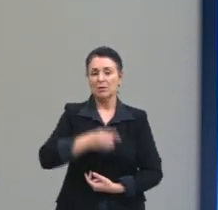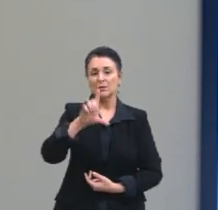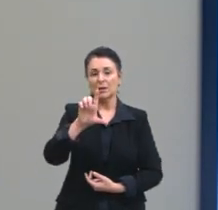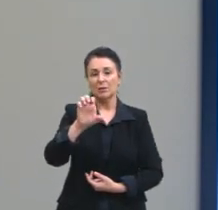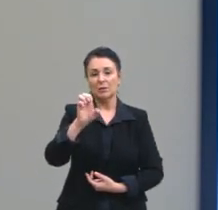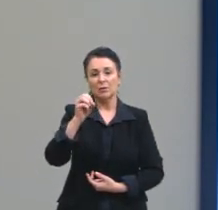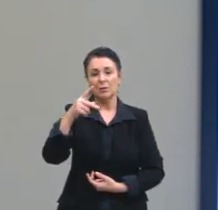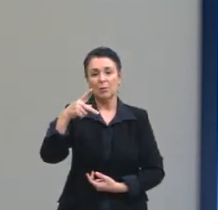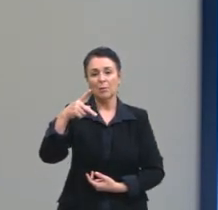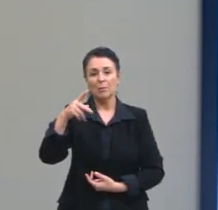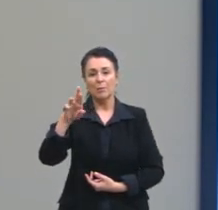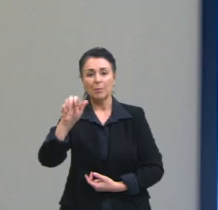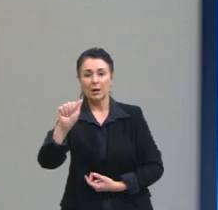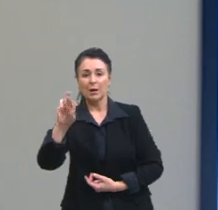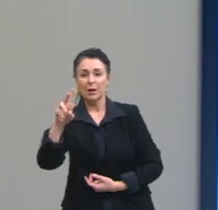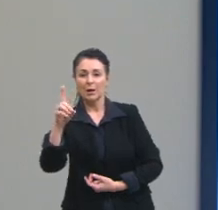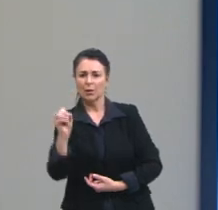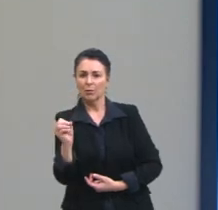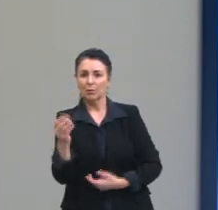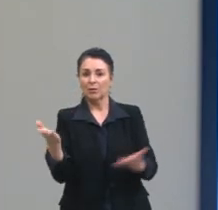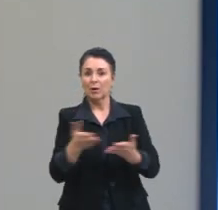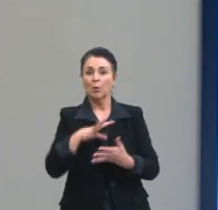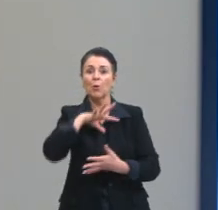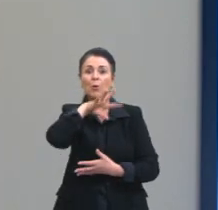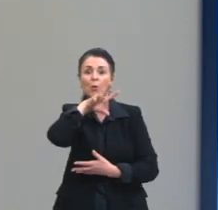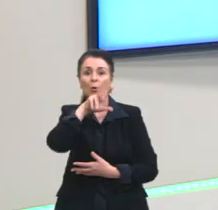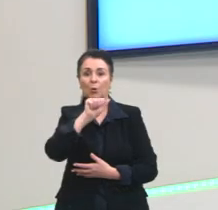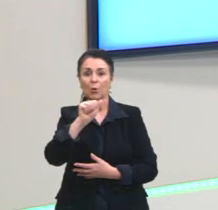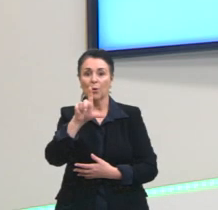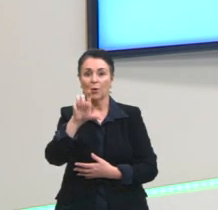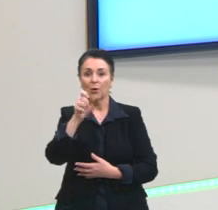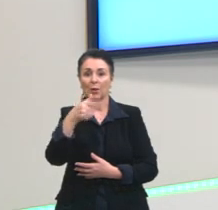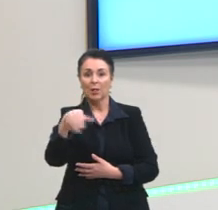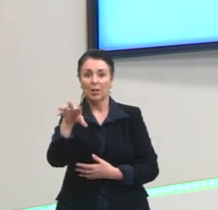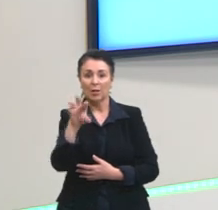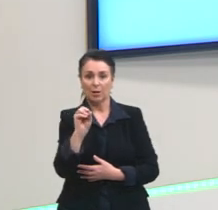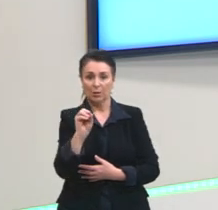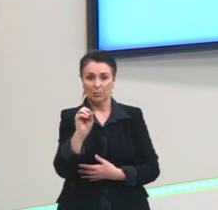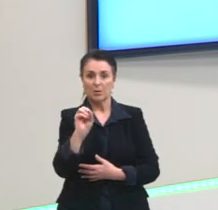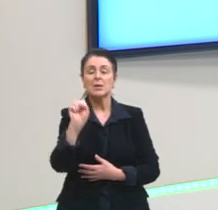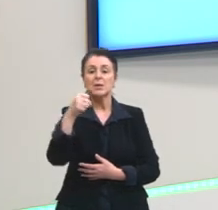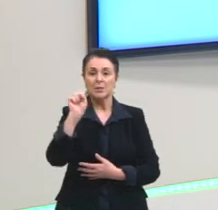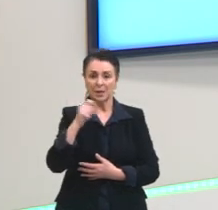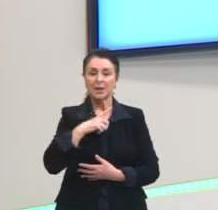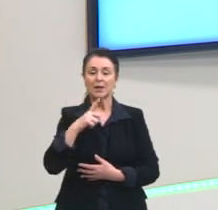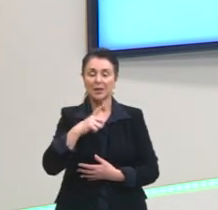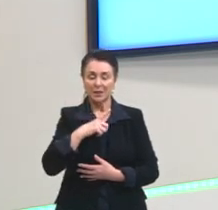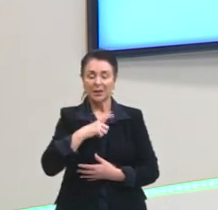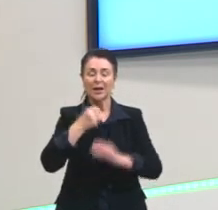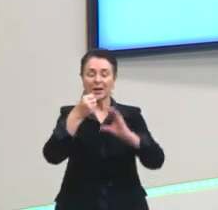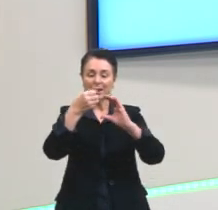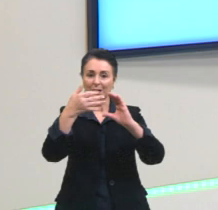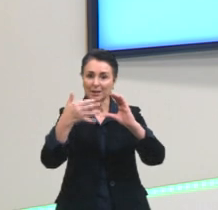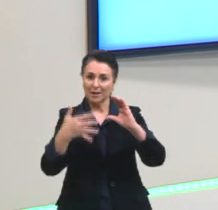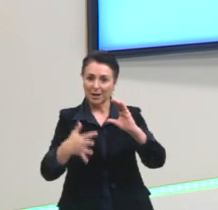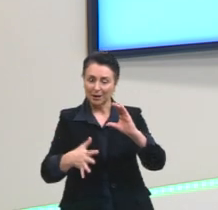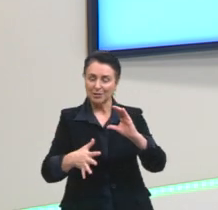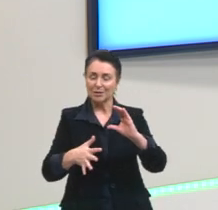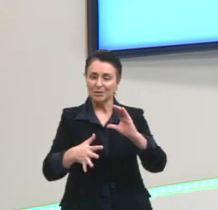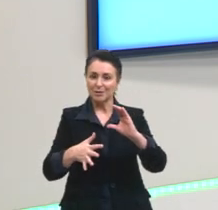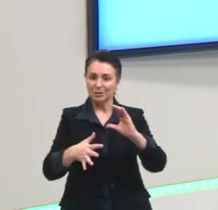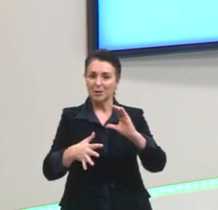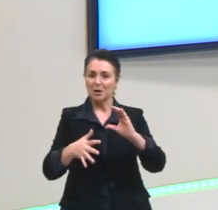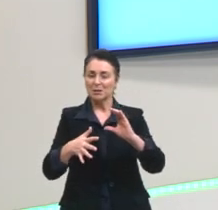tá então o Leopardo compartilham se demais características do que a onça